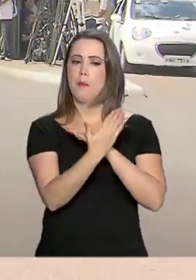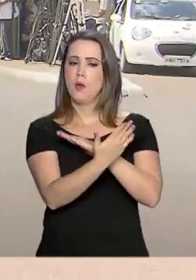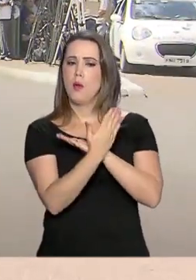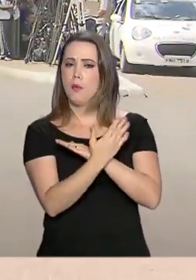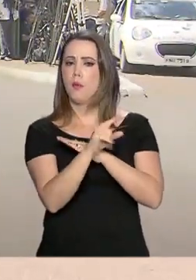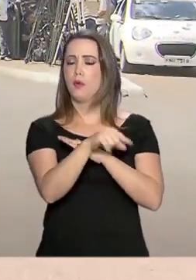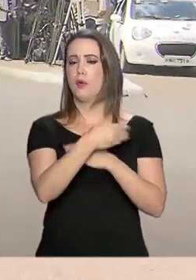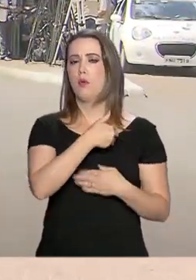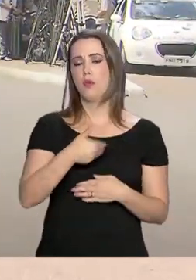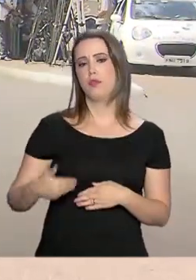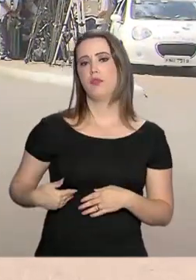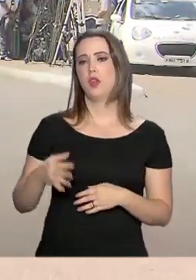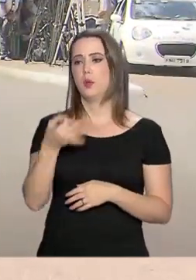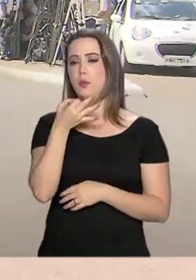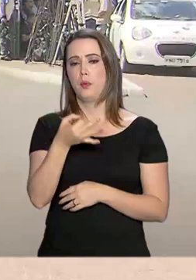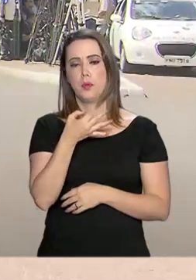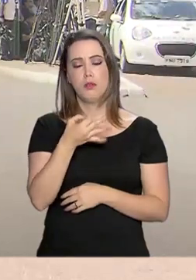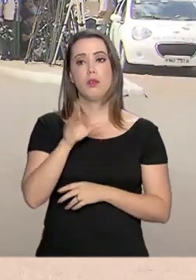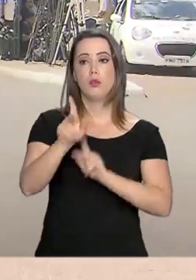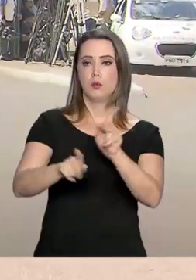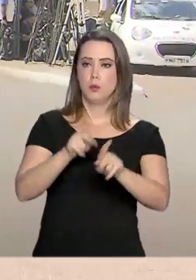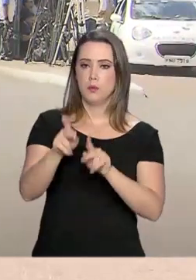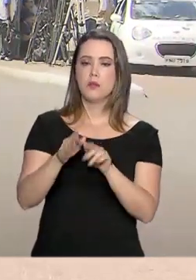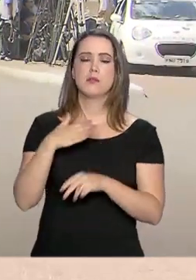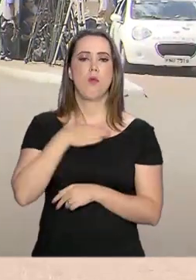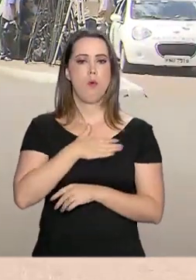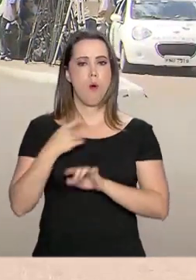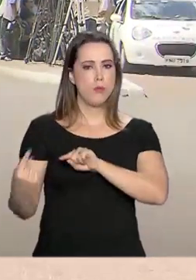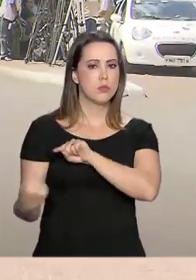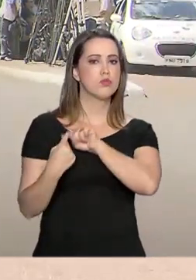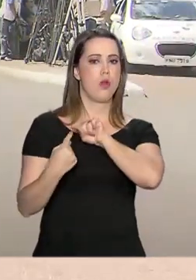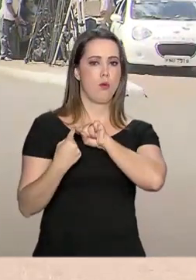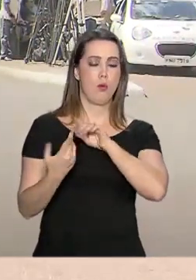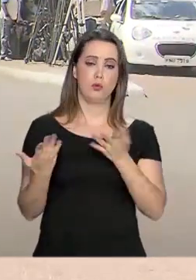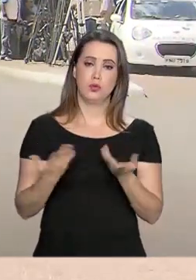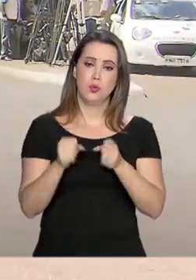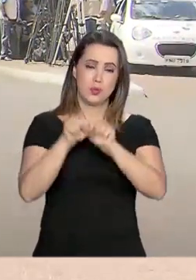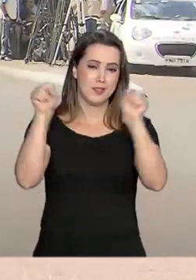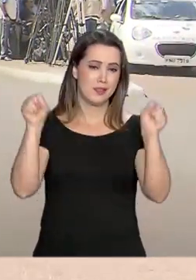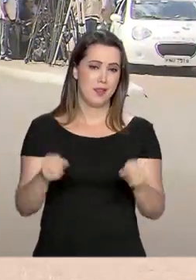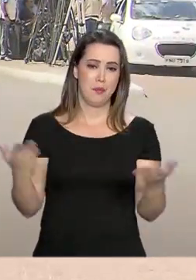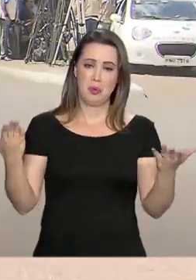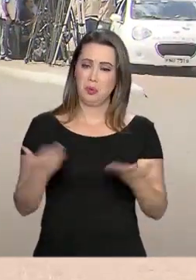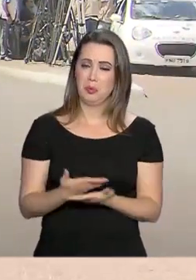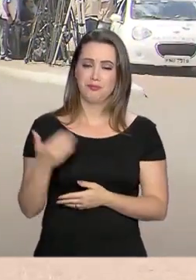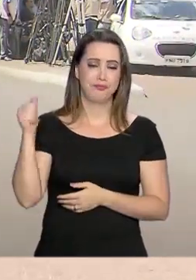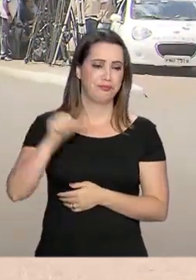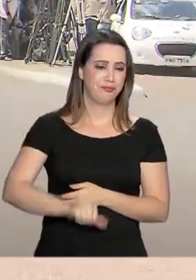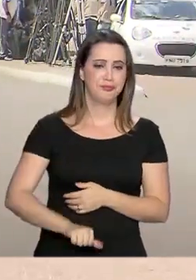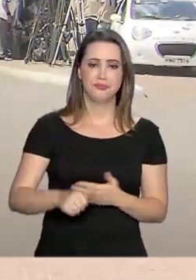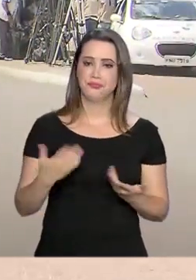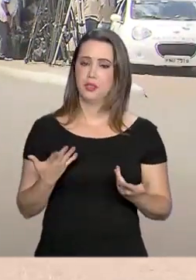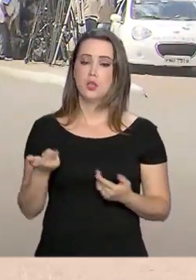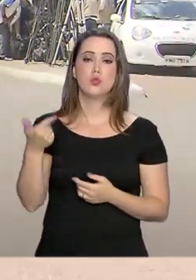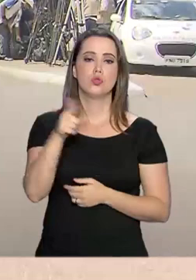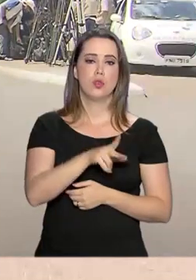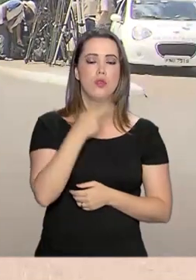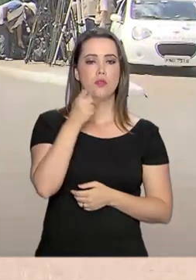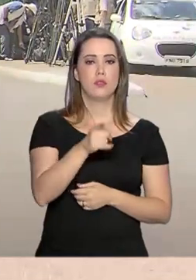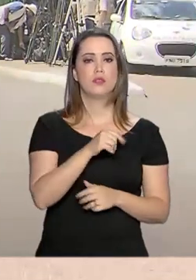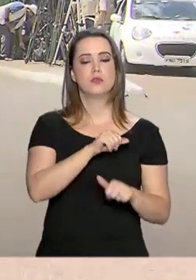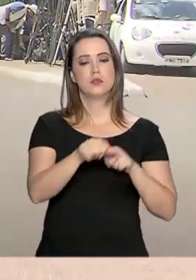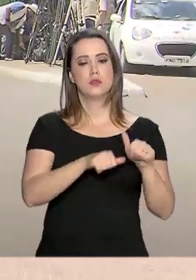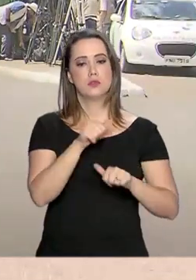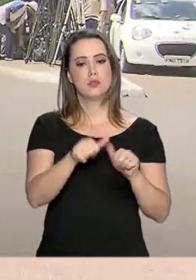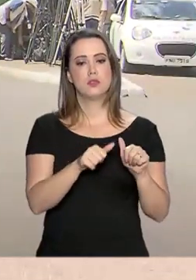governadores e também da opinião pública. Ele afirmou que o sistema atual é perverso e que e voltou a falar que a